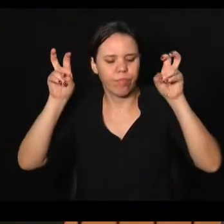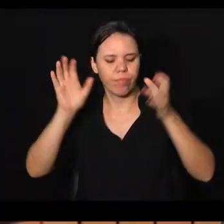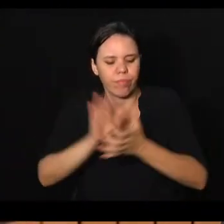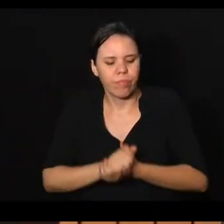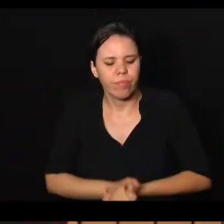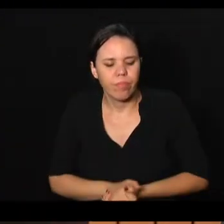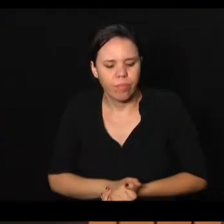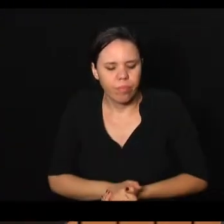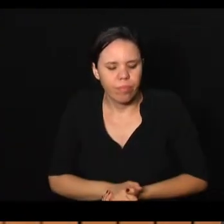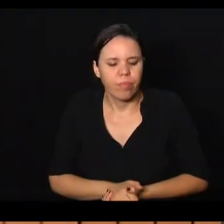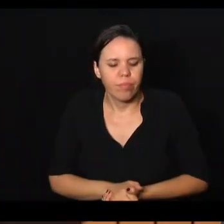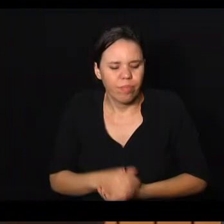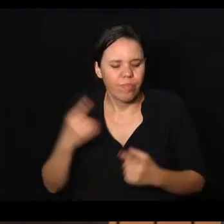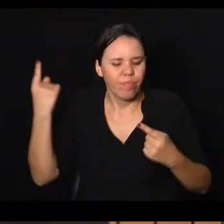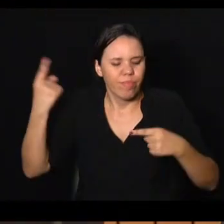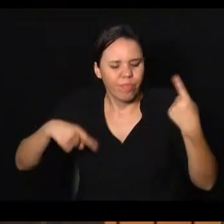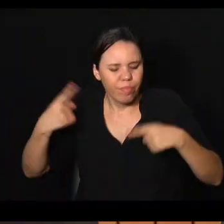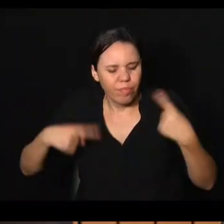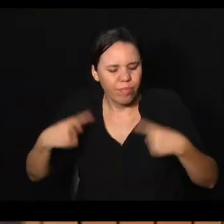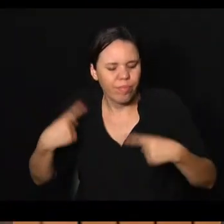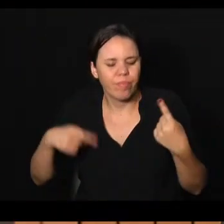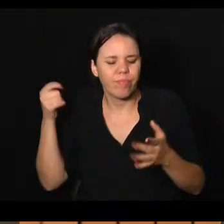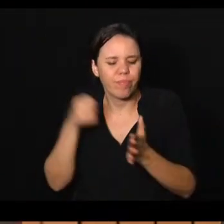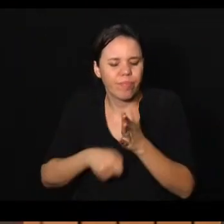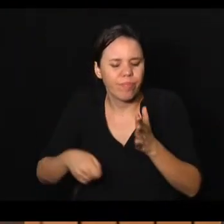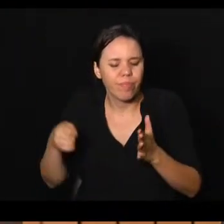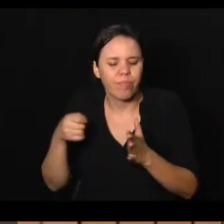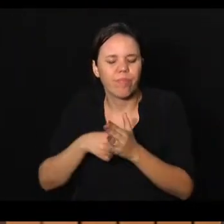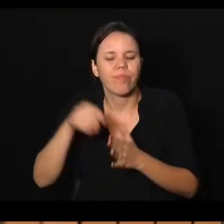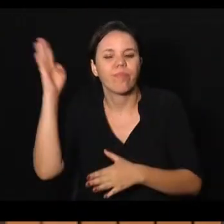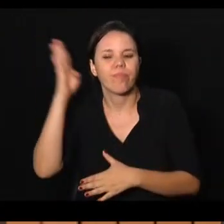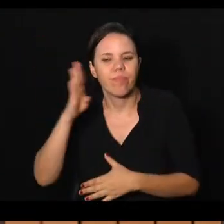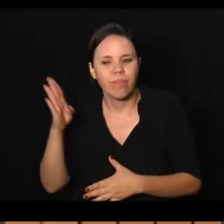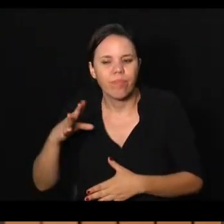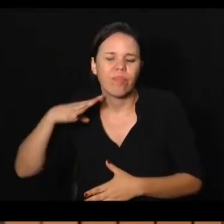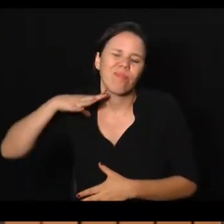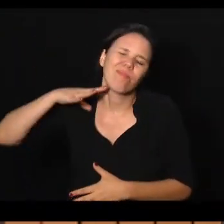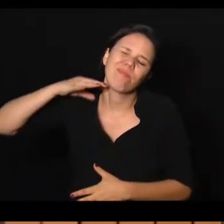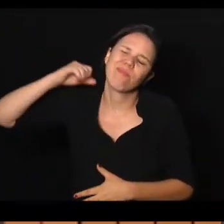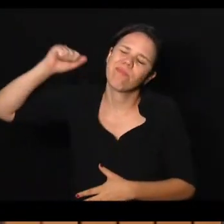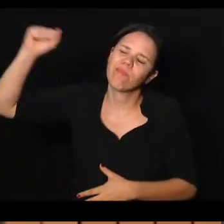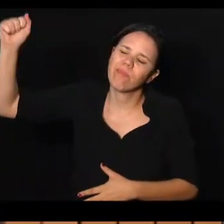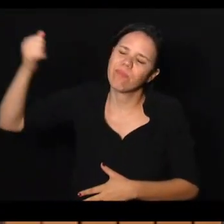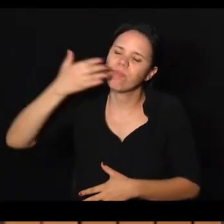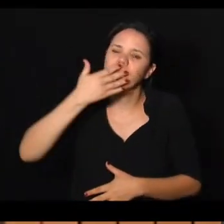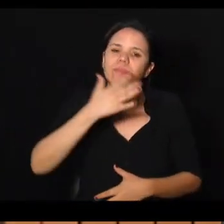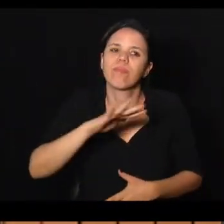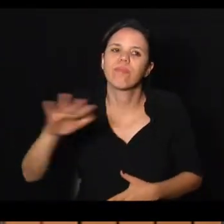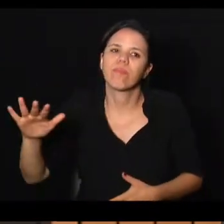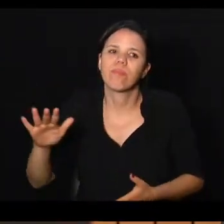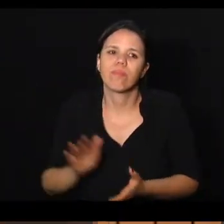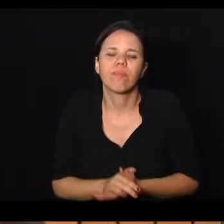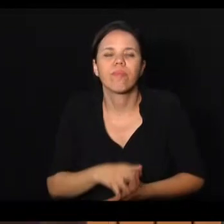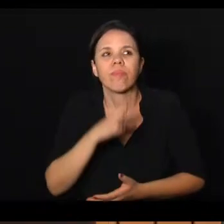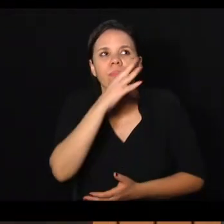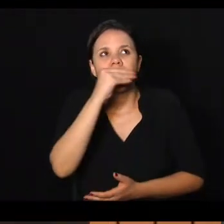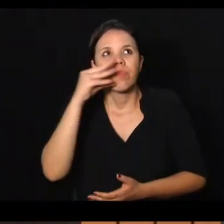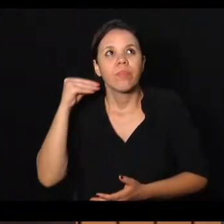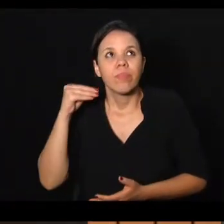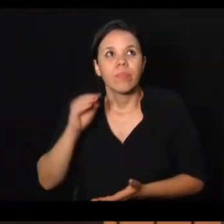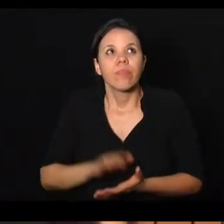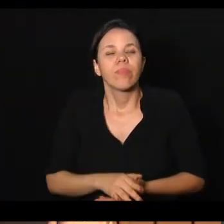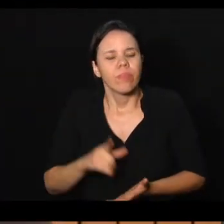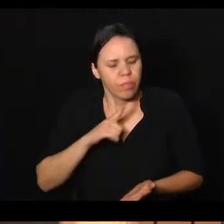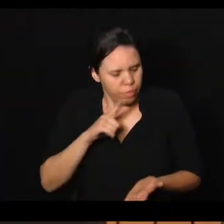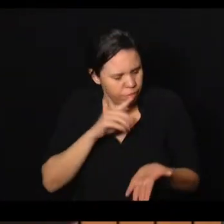tema que nós estamos enfrentando no Brasil. O suicídio de crianças e adolescentes. Nós já temos